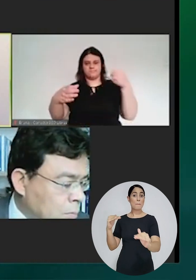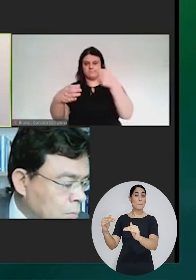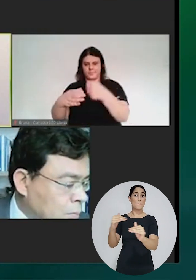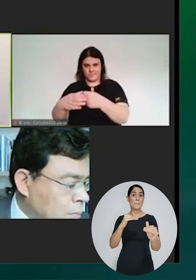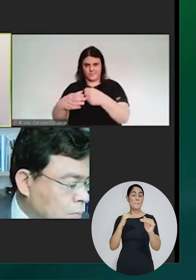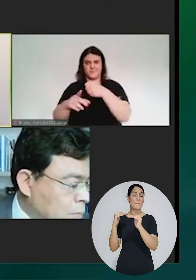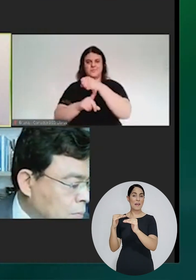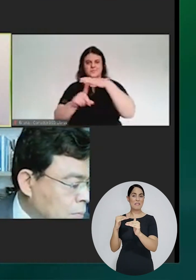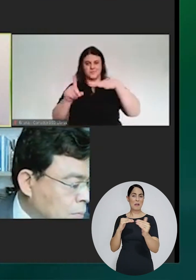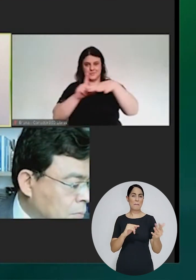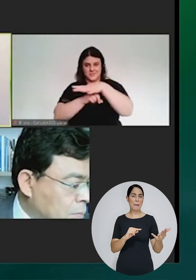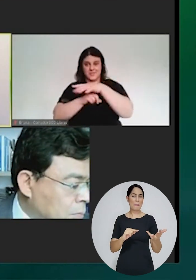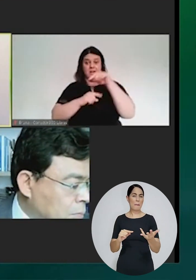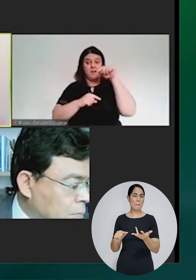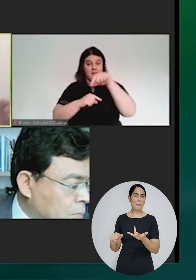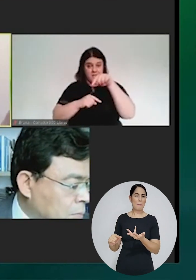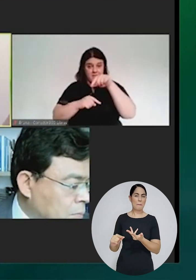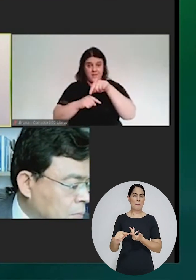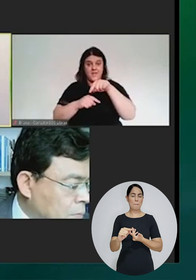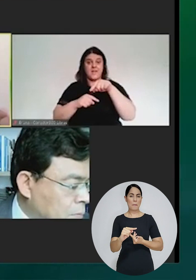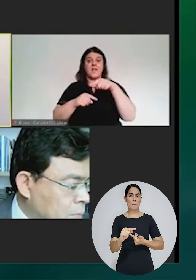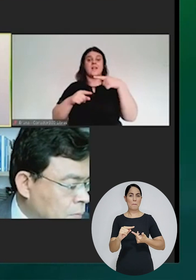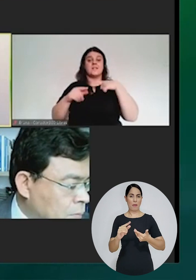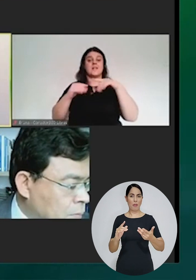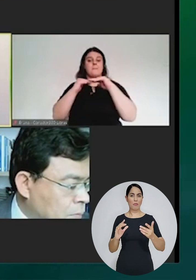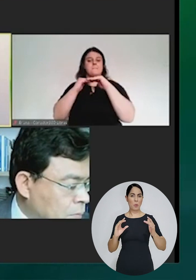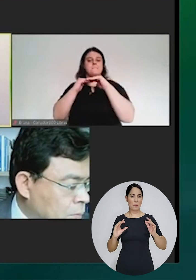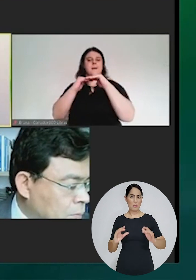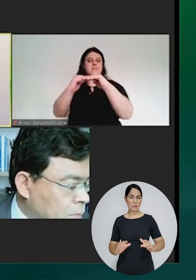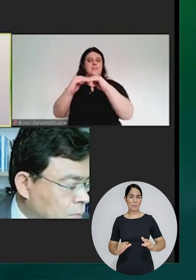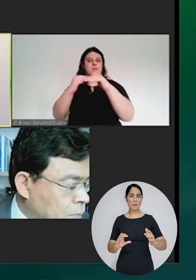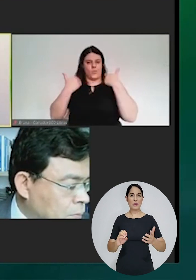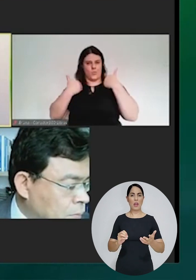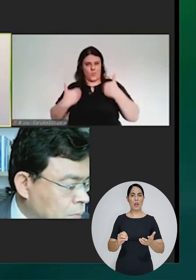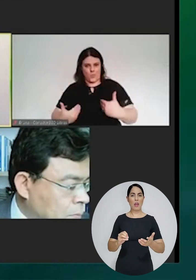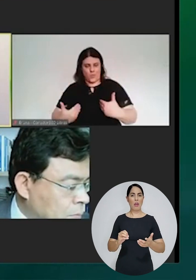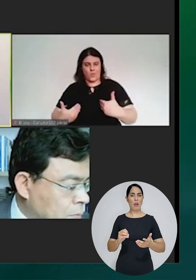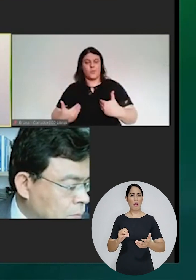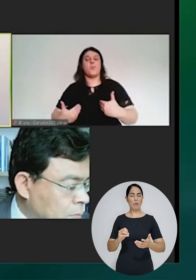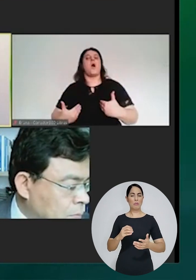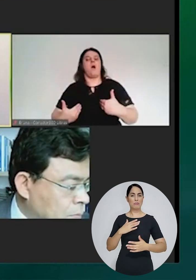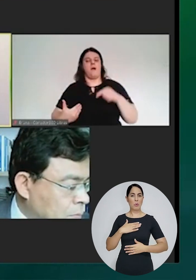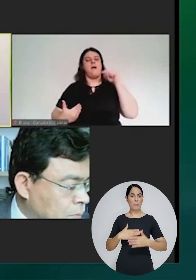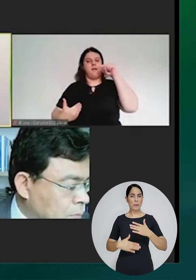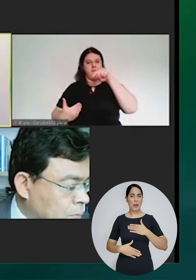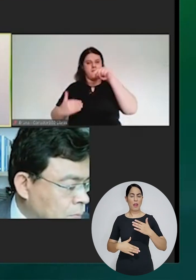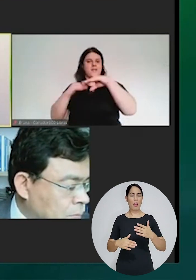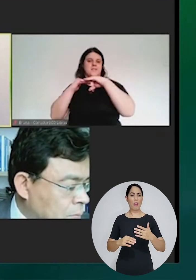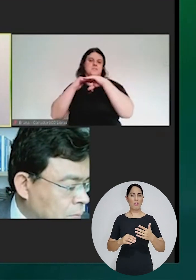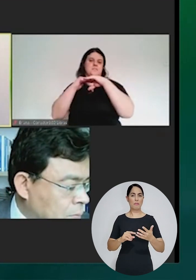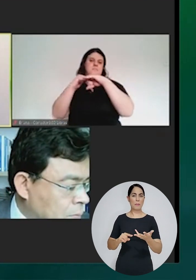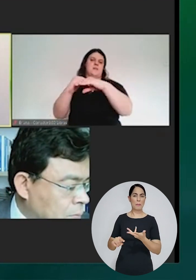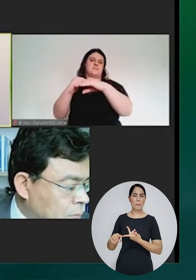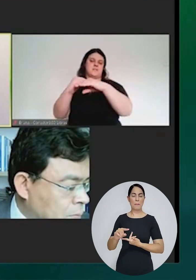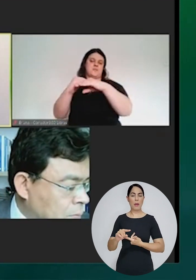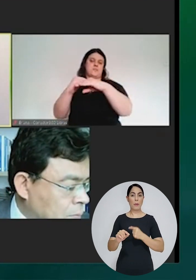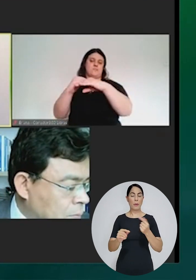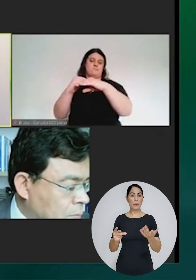sociedade, ela cria esses padrões corporais, são esses padrões